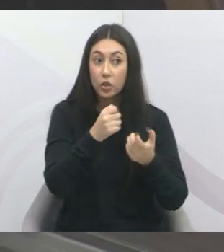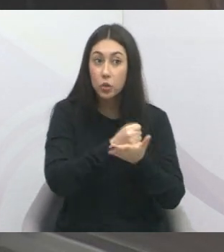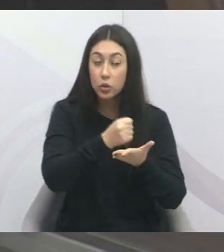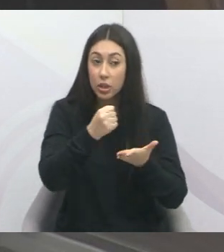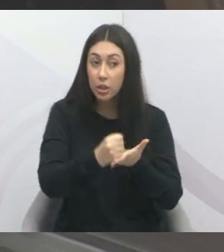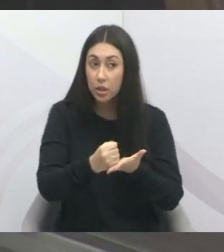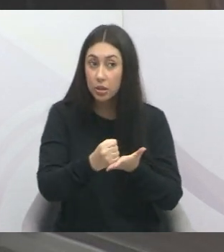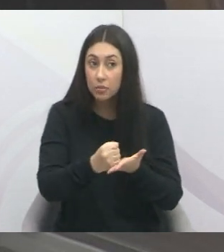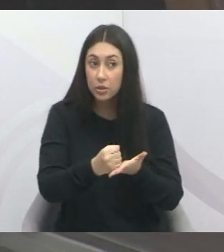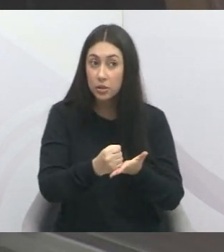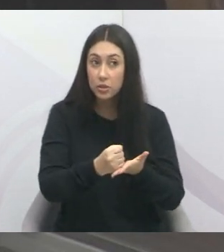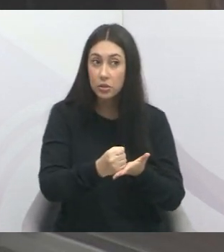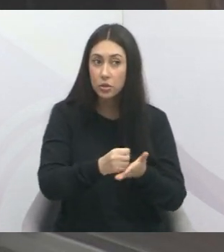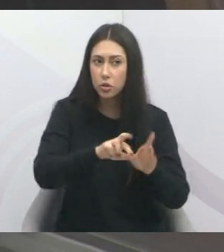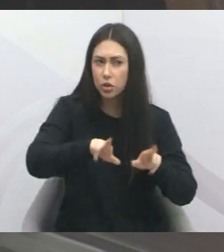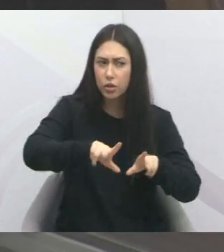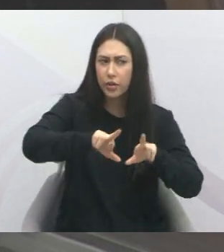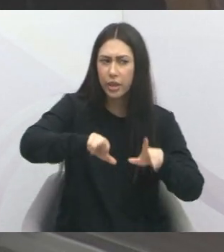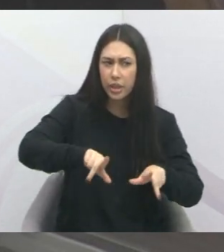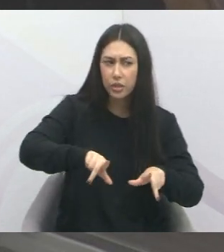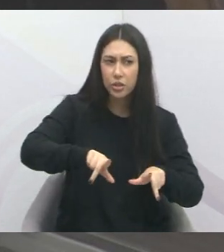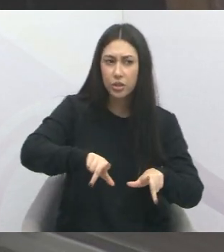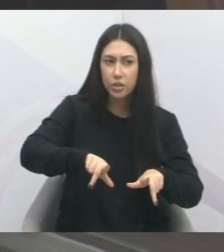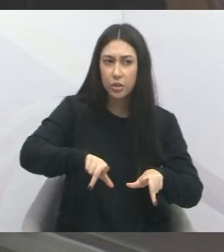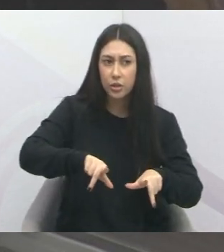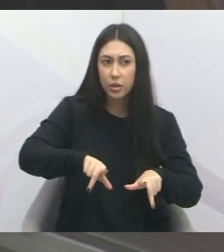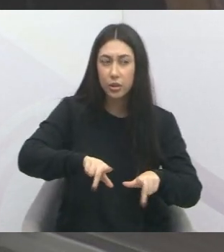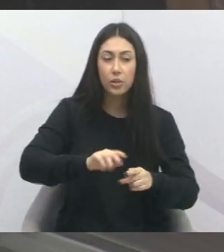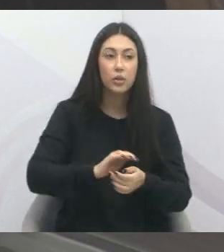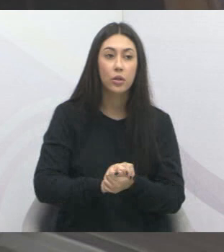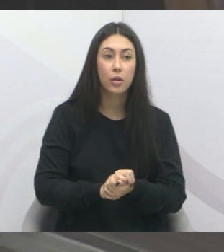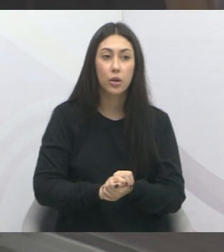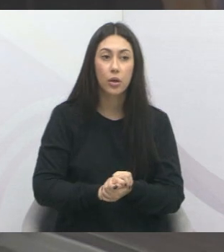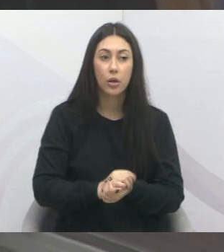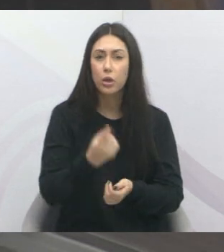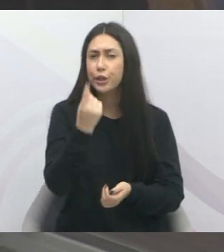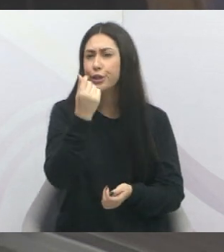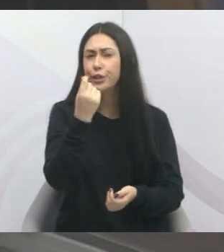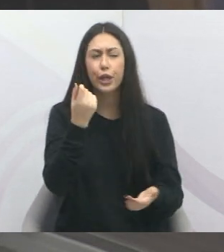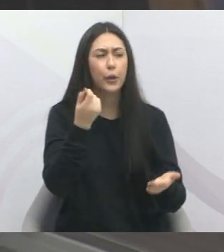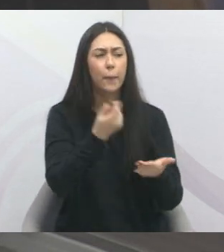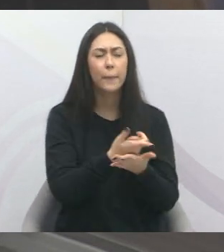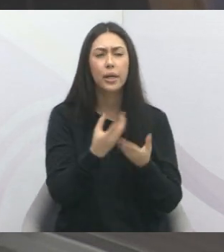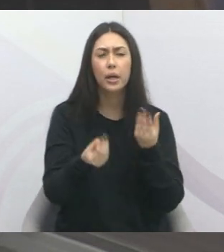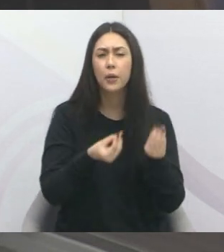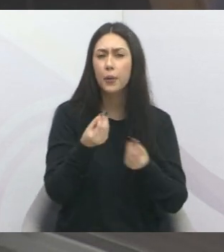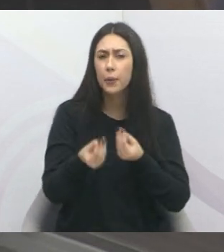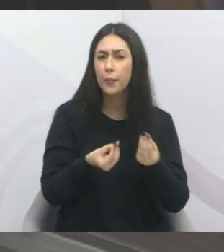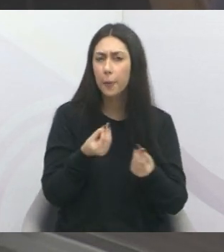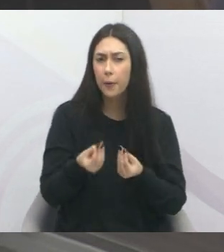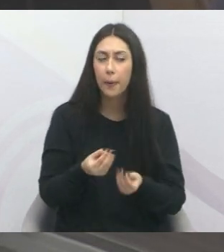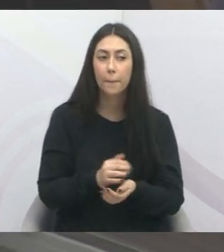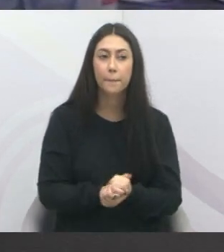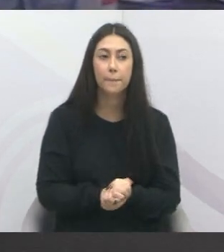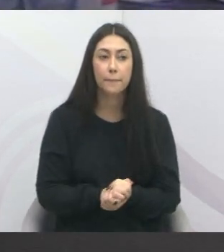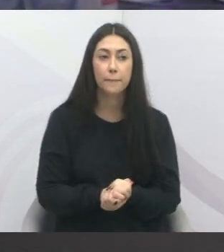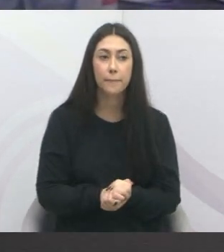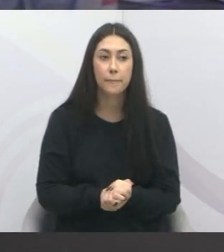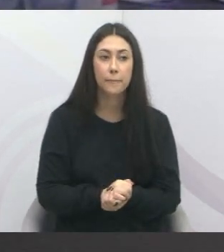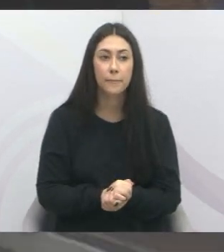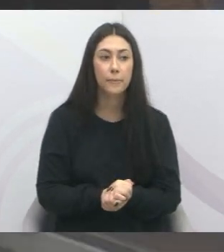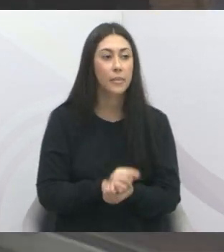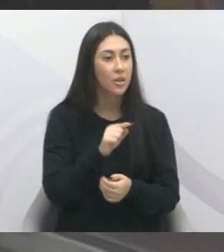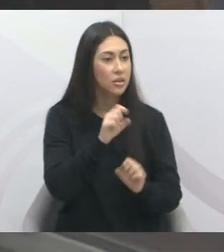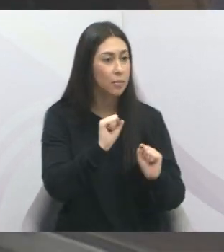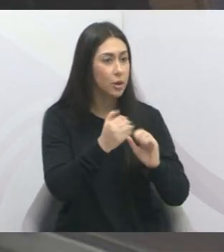fora do programa Médicos para o Brasil, isso é recurso próprio? Como é que está sendo feita a contratação desses médicos? Marília, você pode